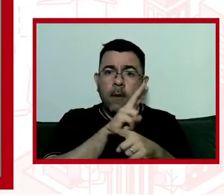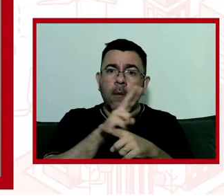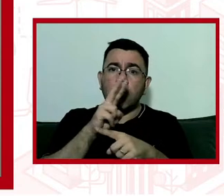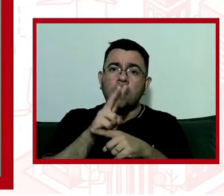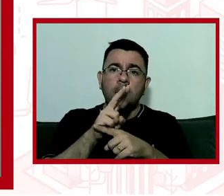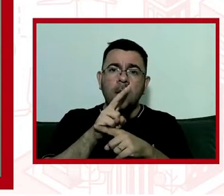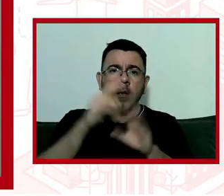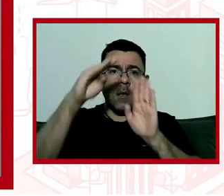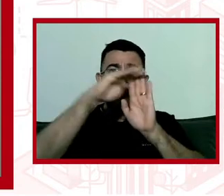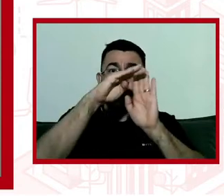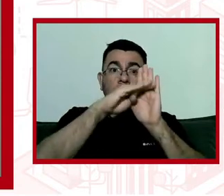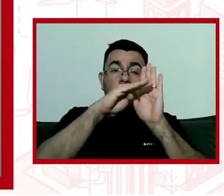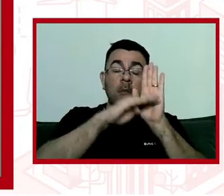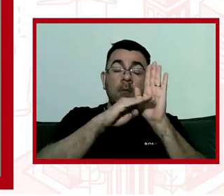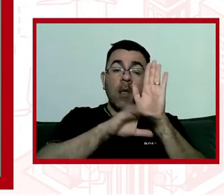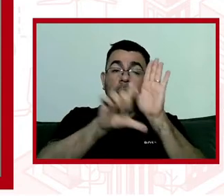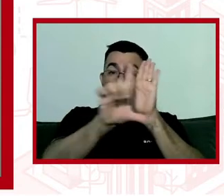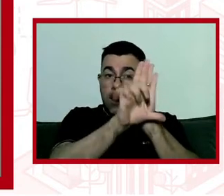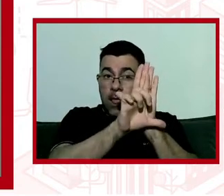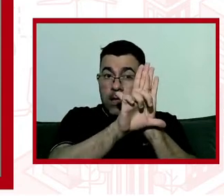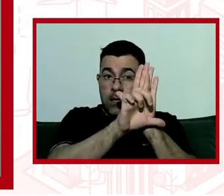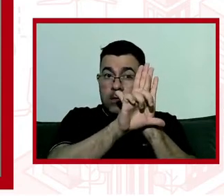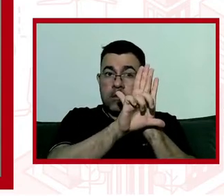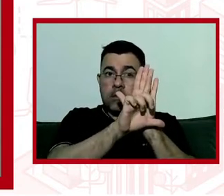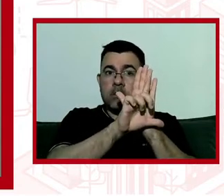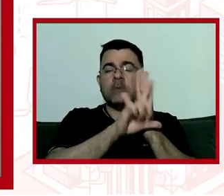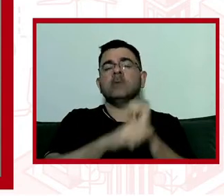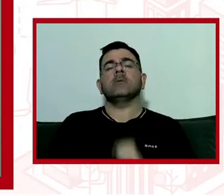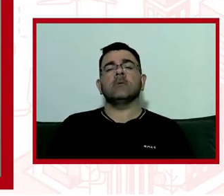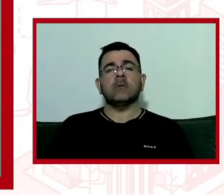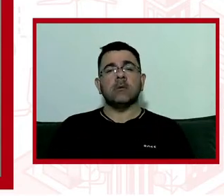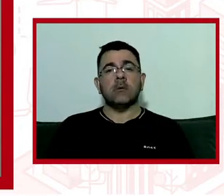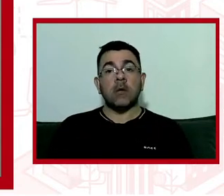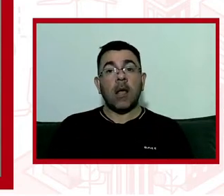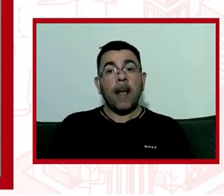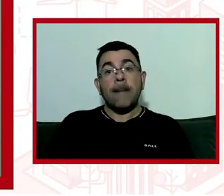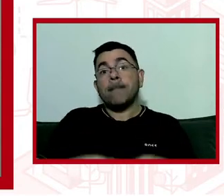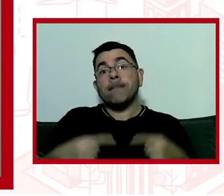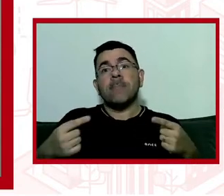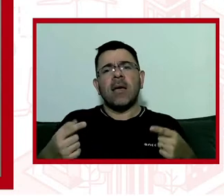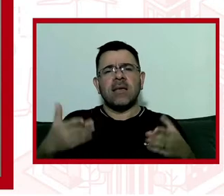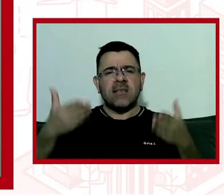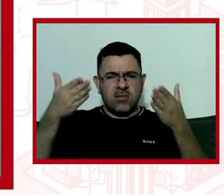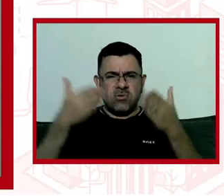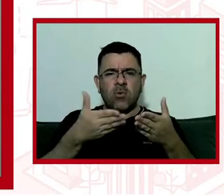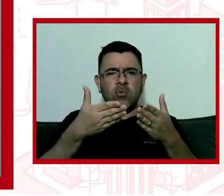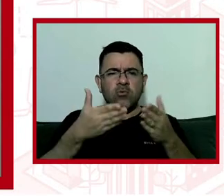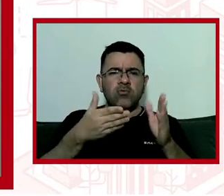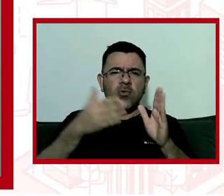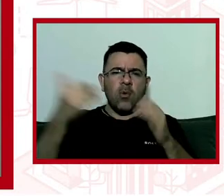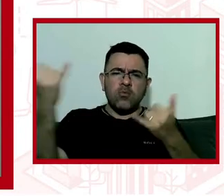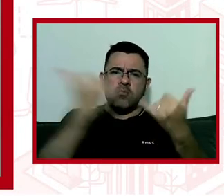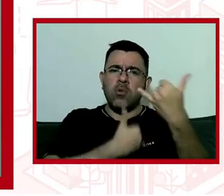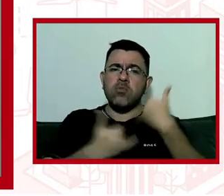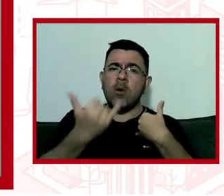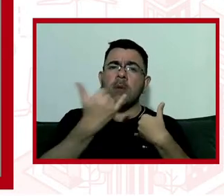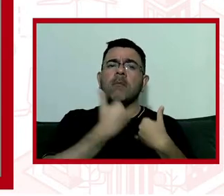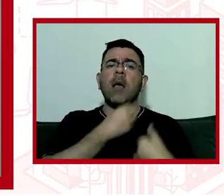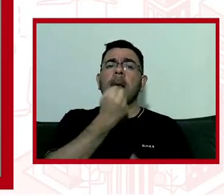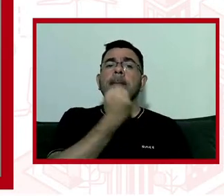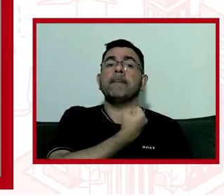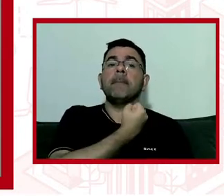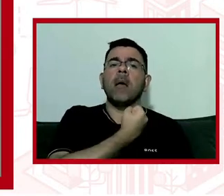lgpd e seguir todas as proteções devidas mas hoje a gente tem uma base de dado de informação que permite que a gente tome